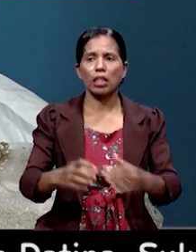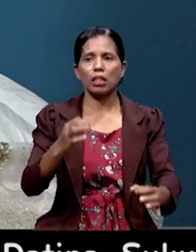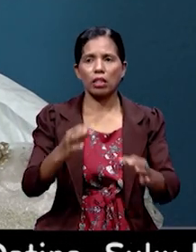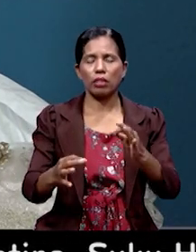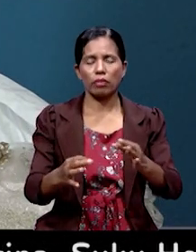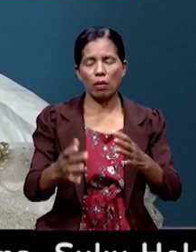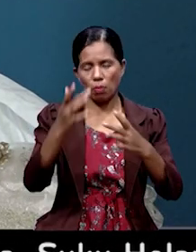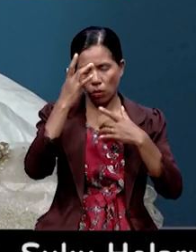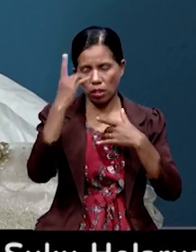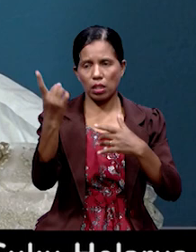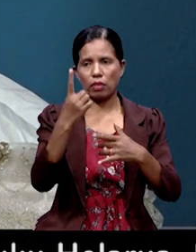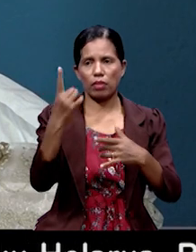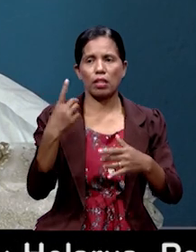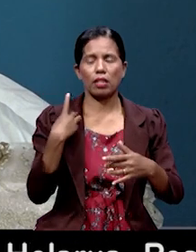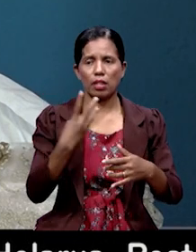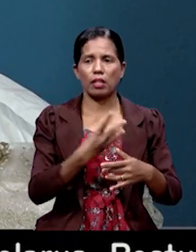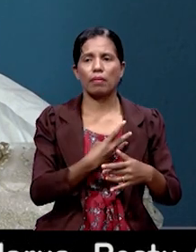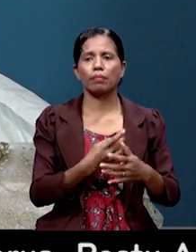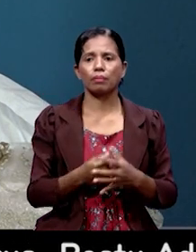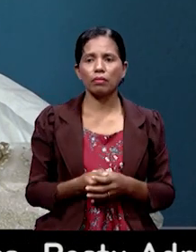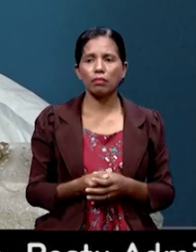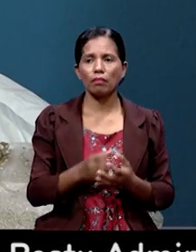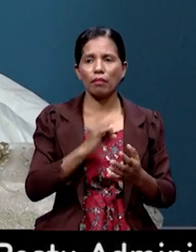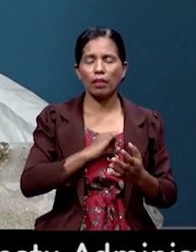vai e a lei